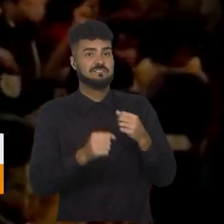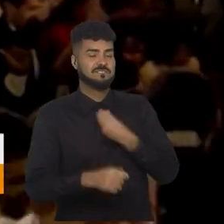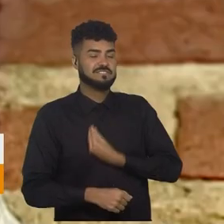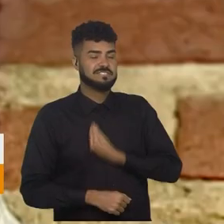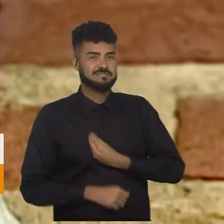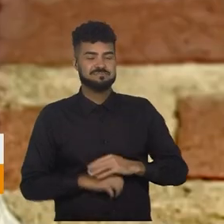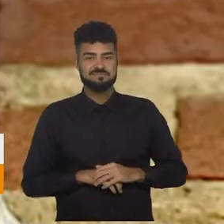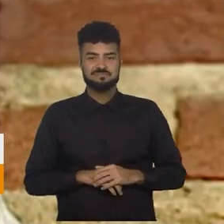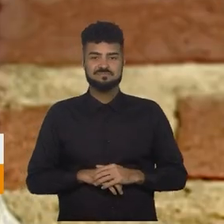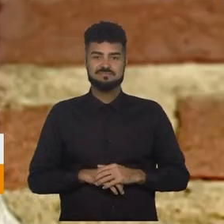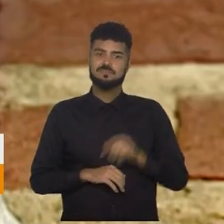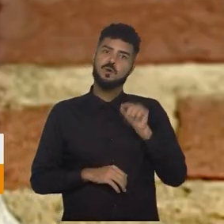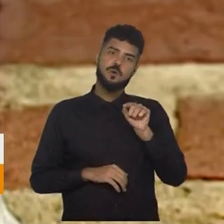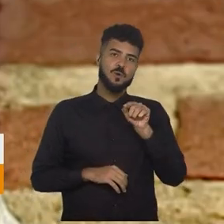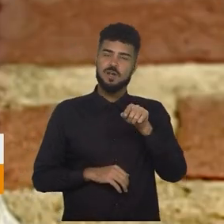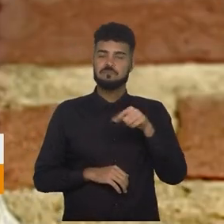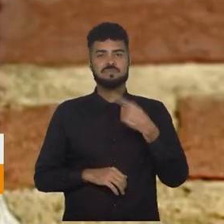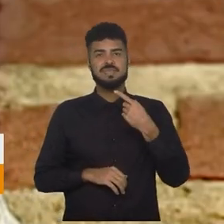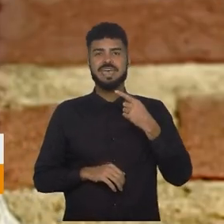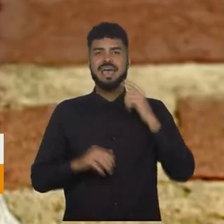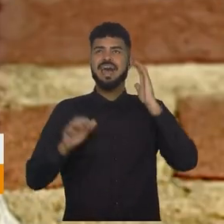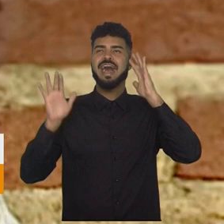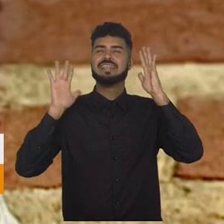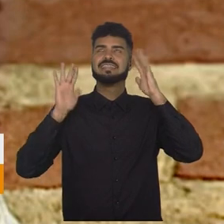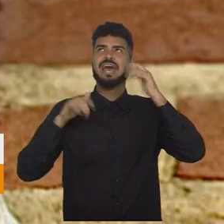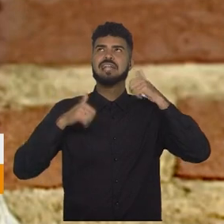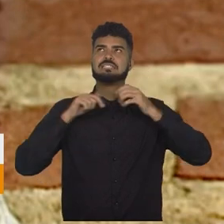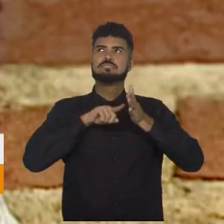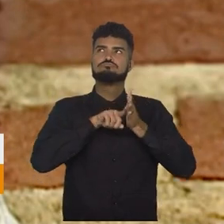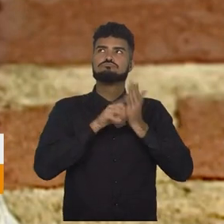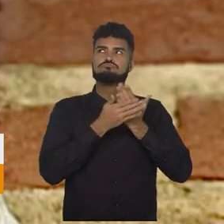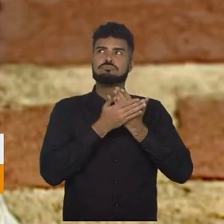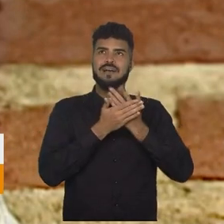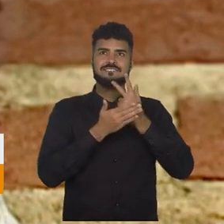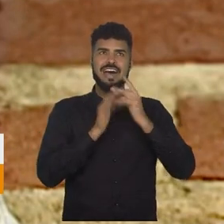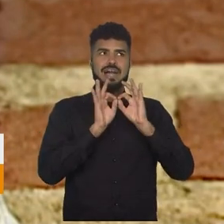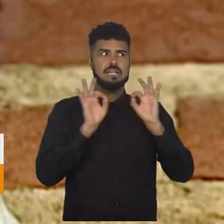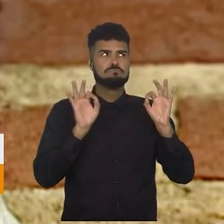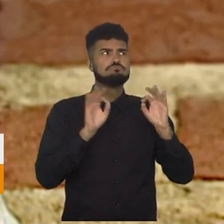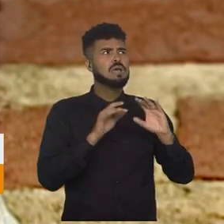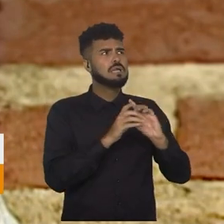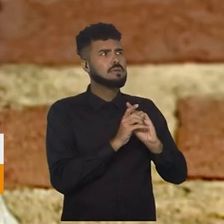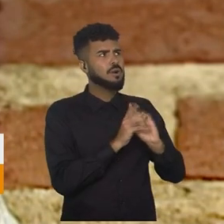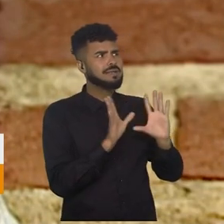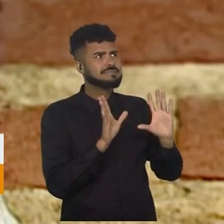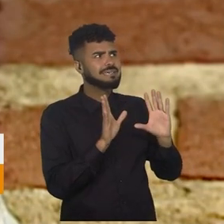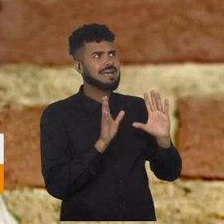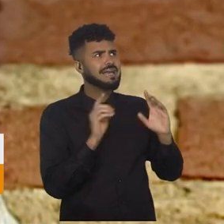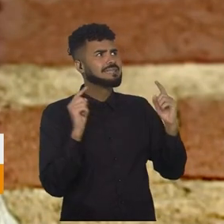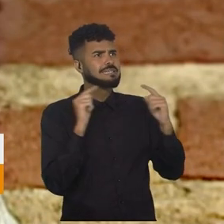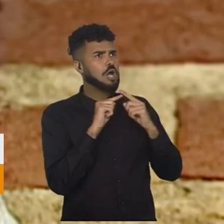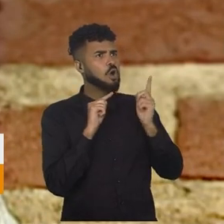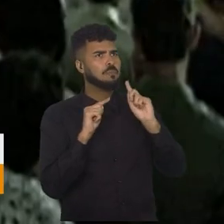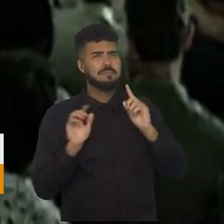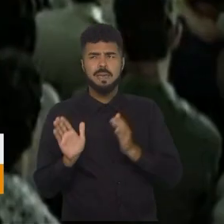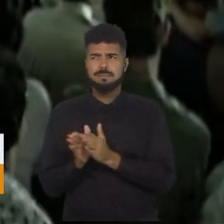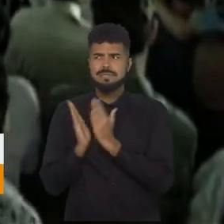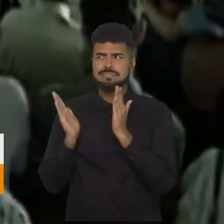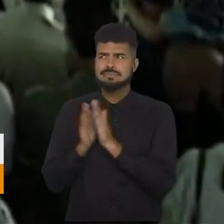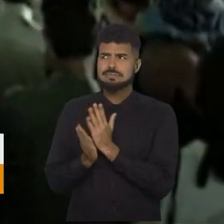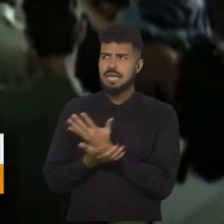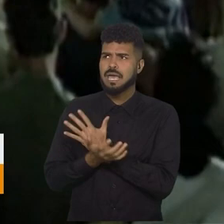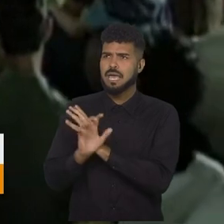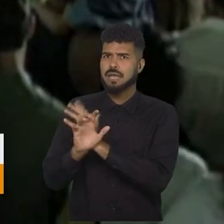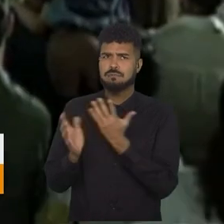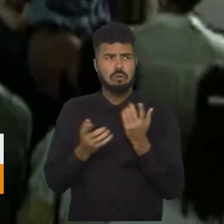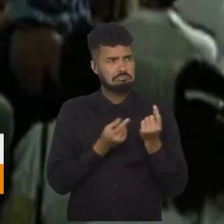uma análise que dizia a democracia é incompatível com a miséria. E dessa